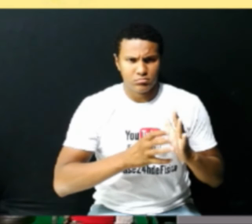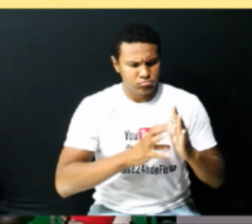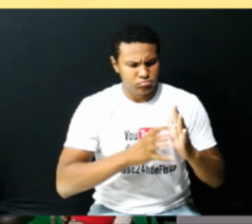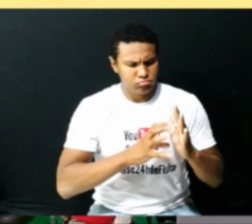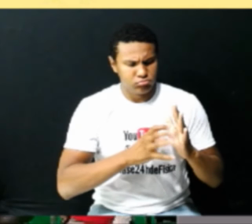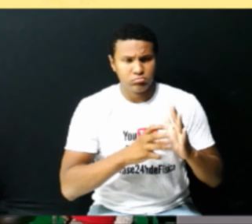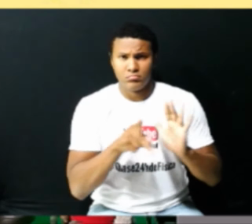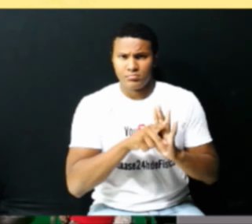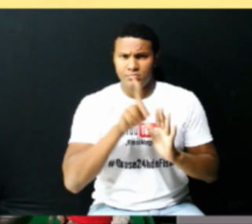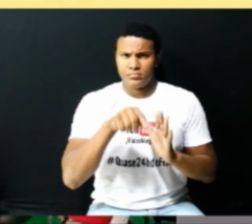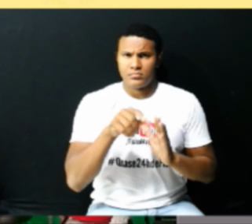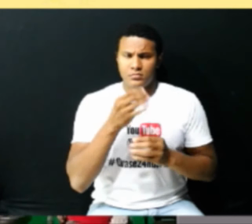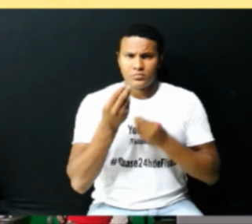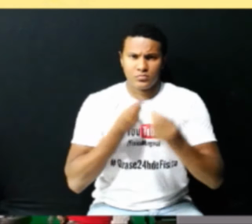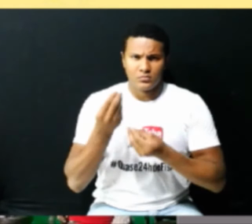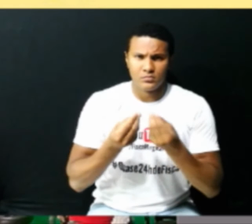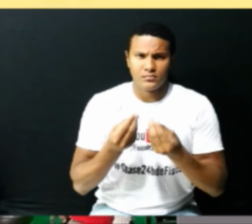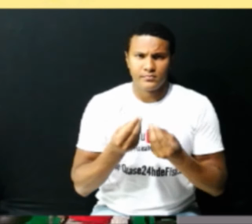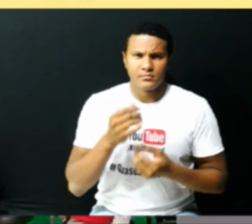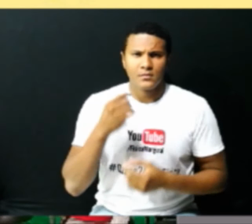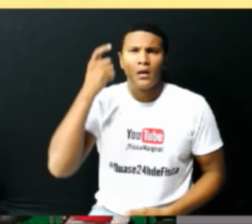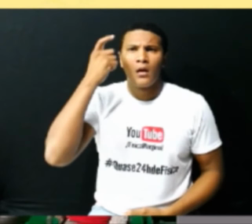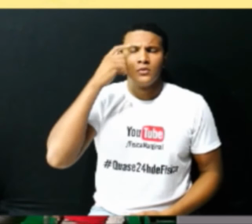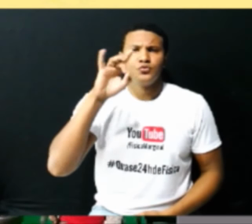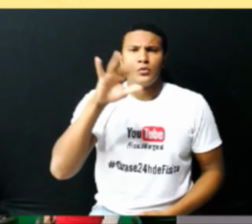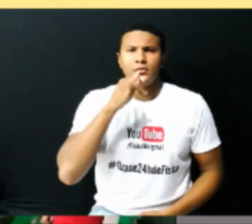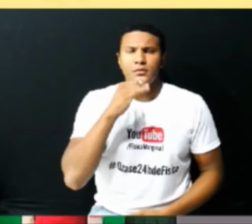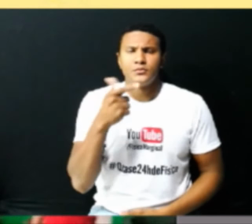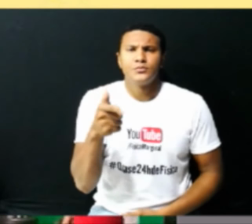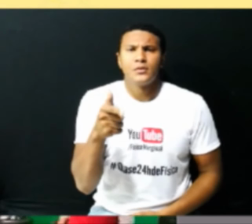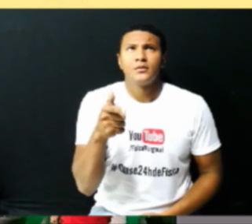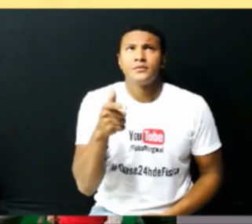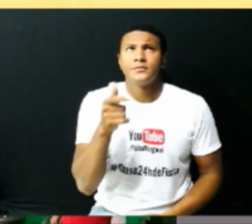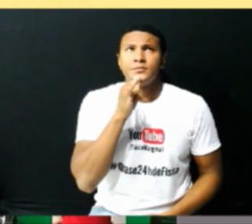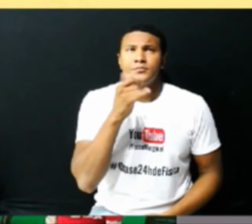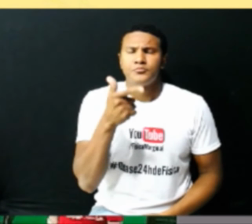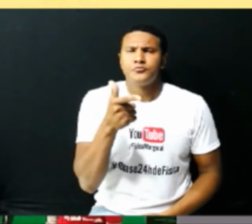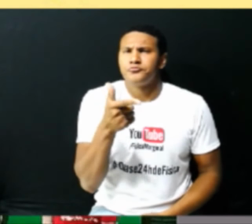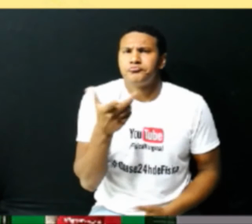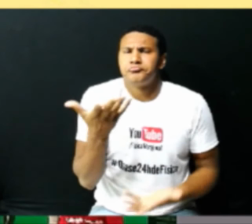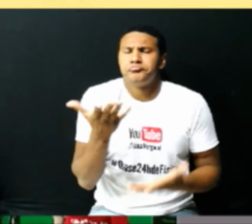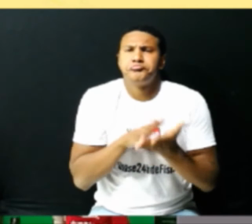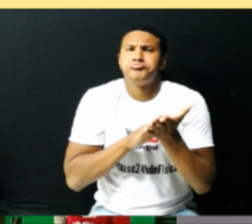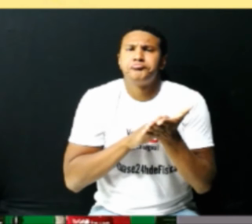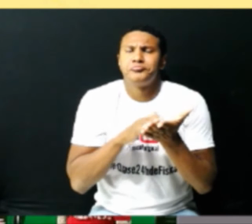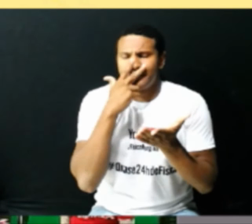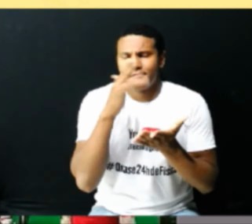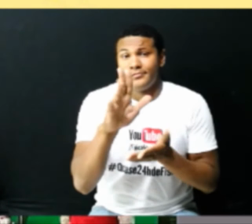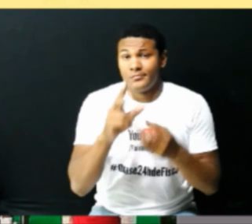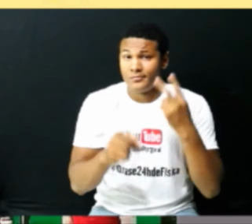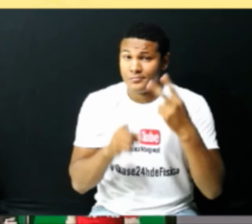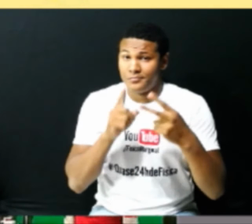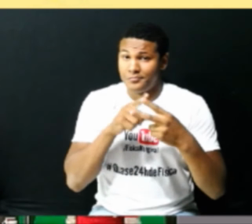não causa nenhum efeito sobre ele, porque não consegue girar a turbina. Bom, aí tem duas opções. Uma opção